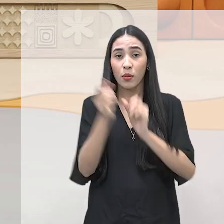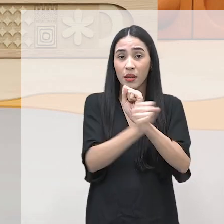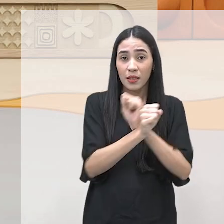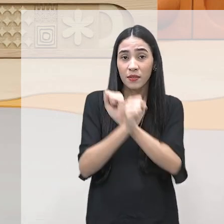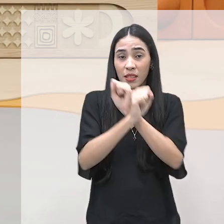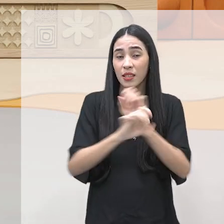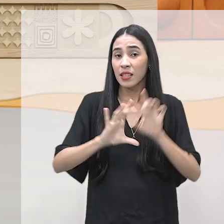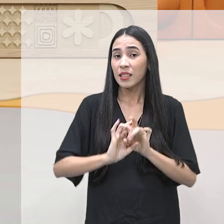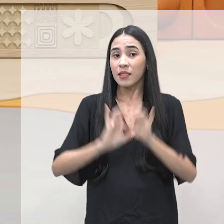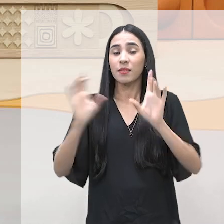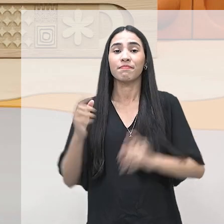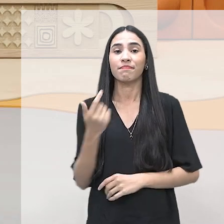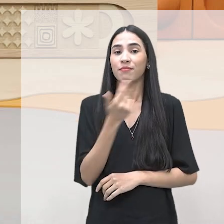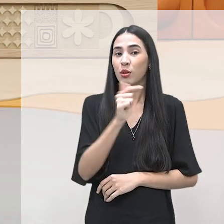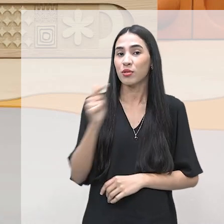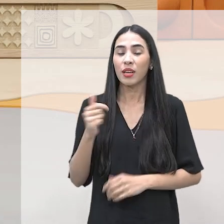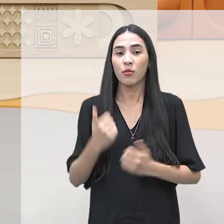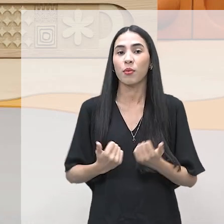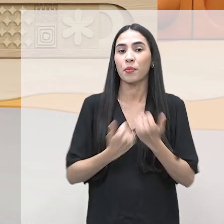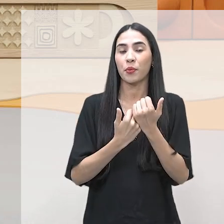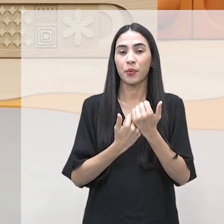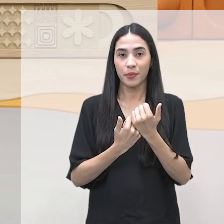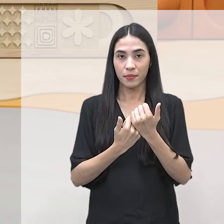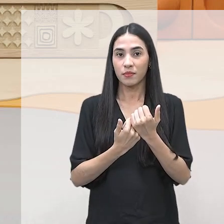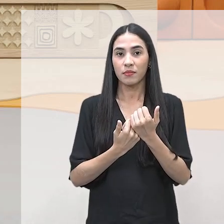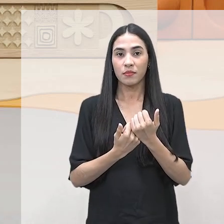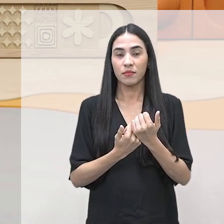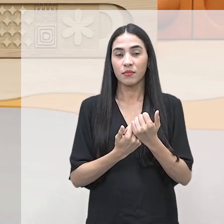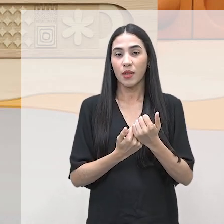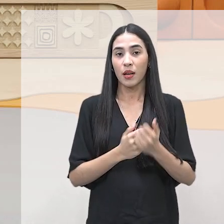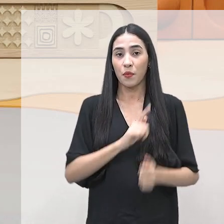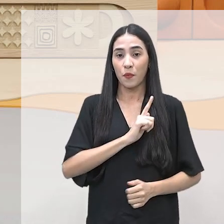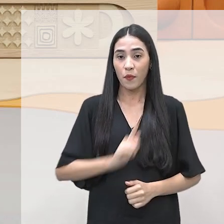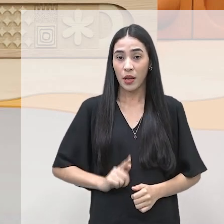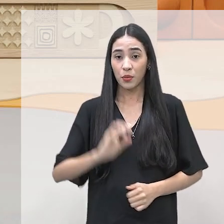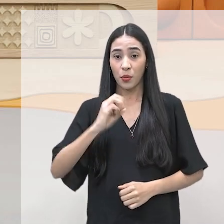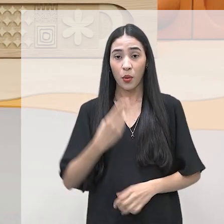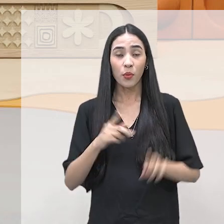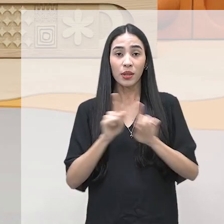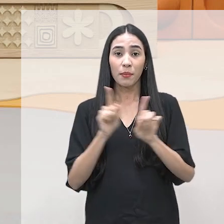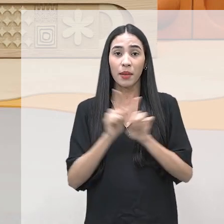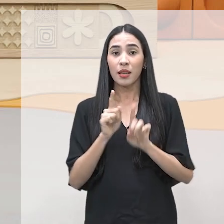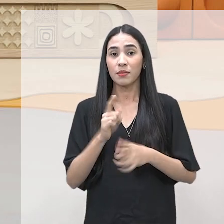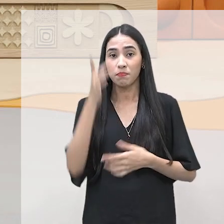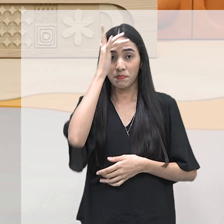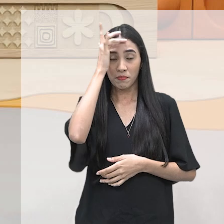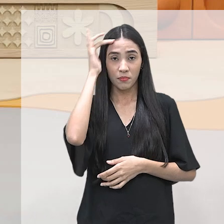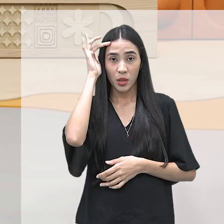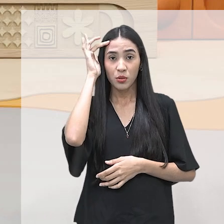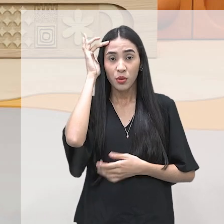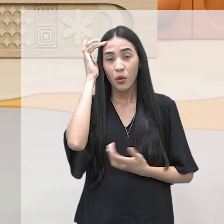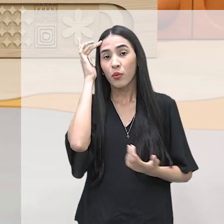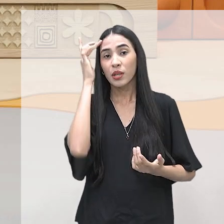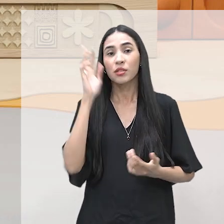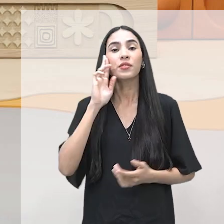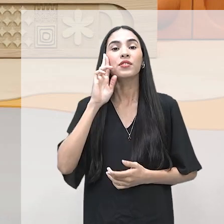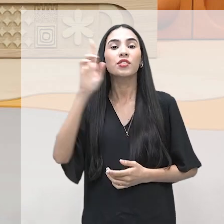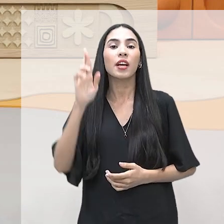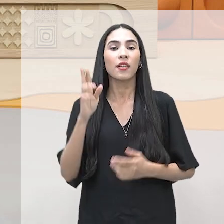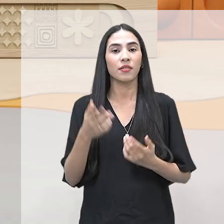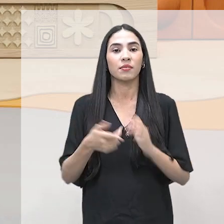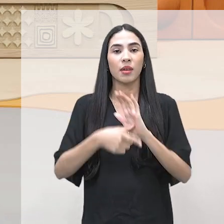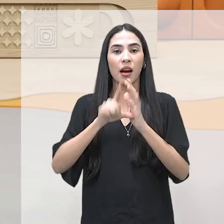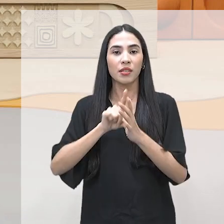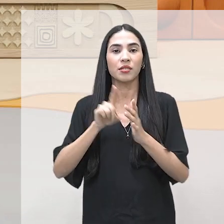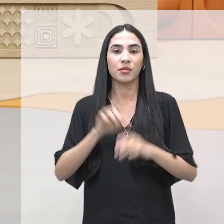não tiveram sequer um apoio por parte do governo ou até mesmo por parte dos seus próprios senhores, antigos